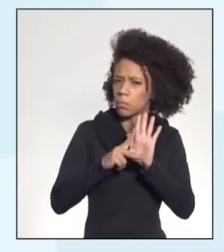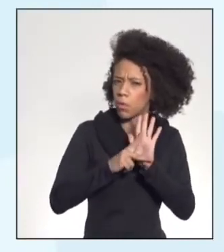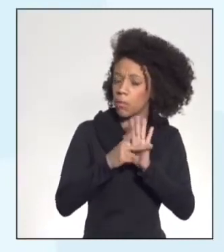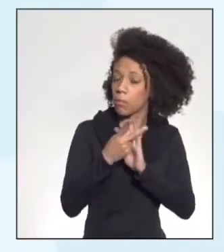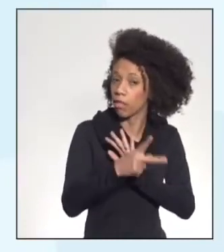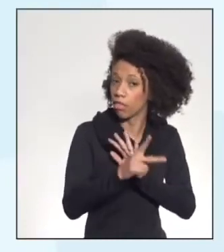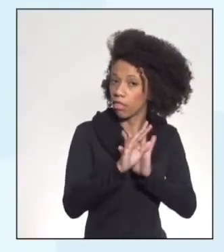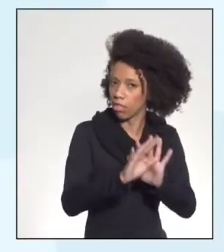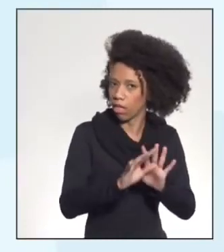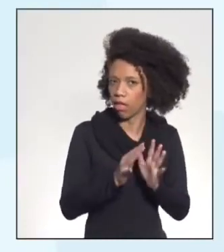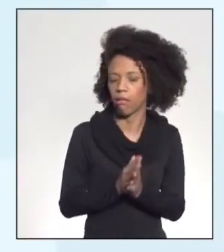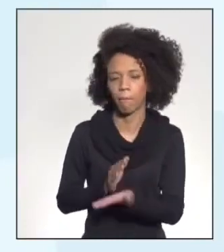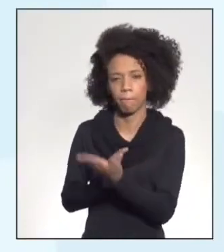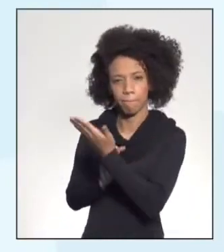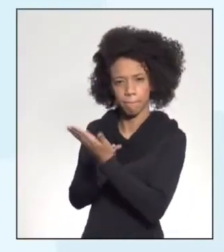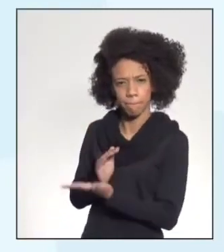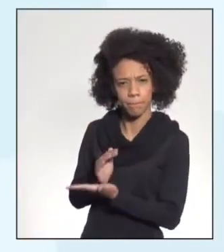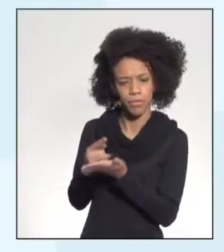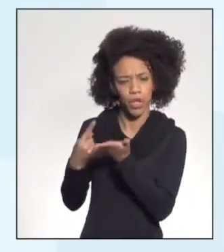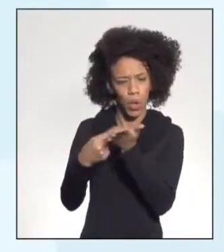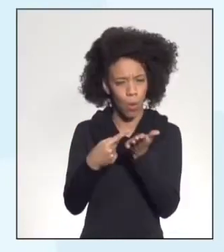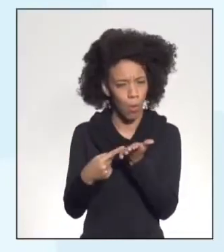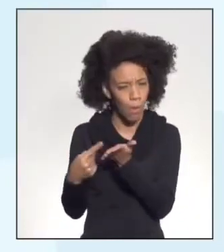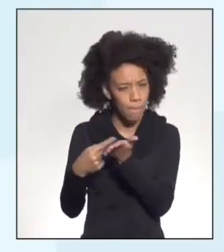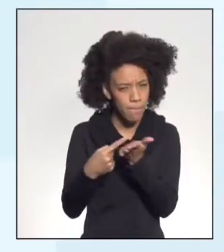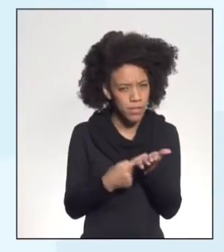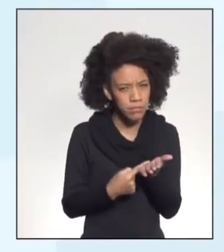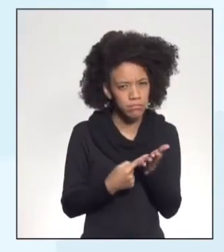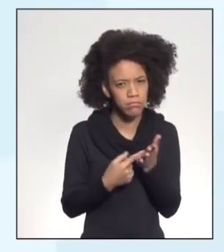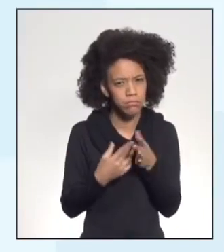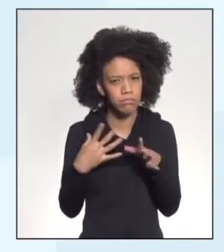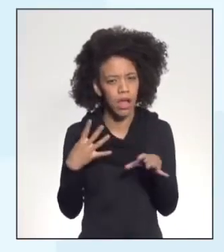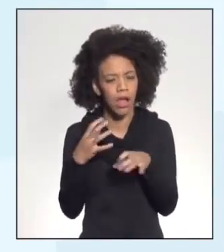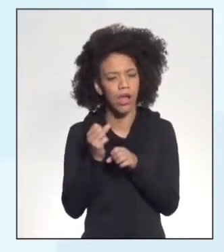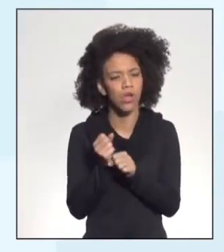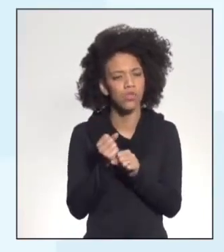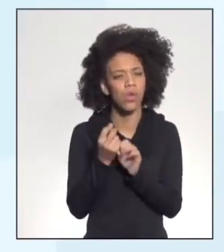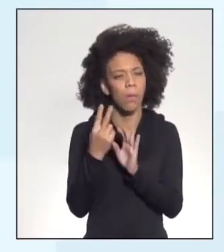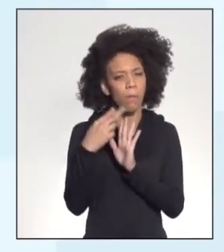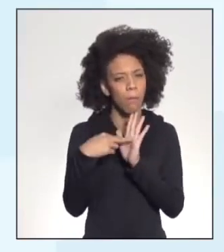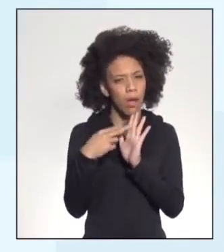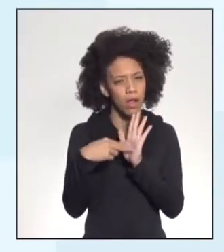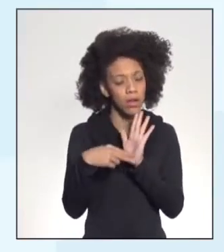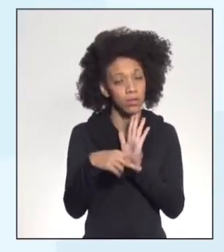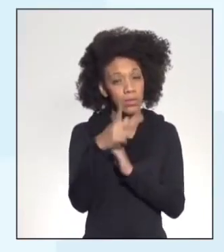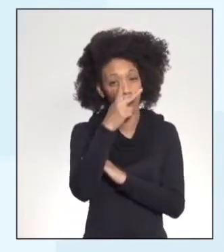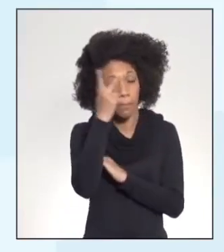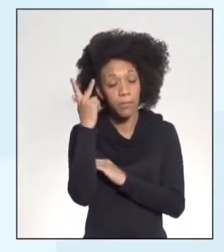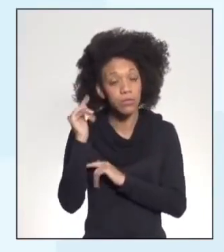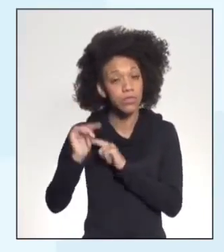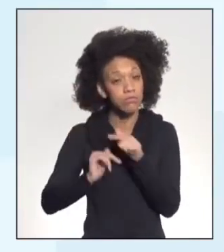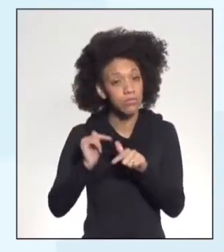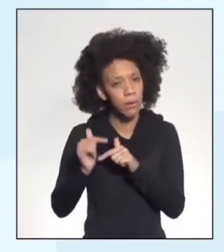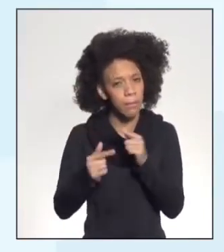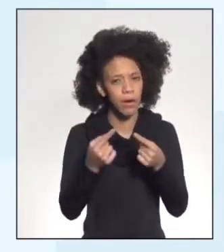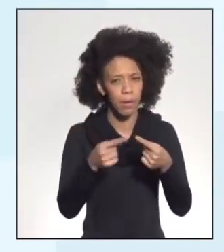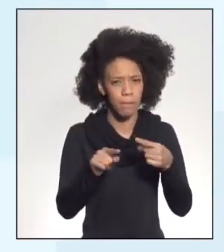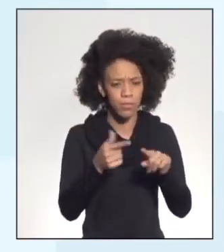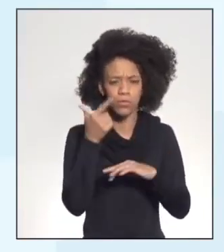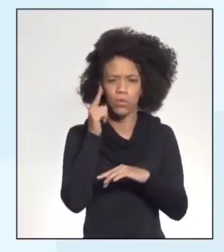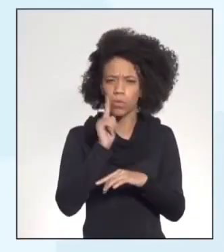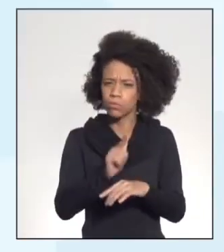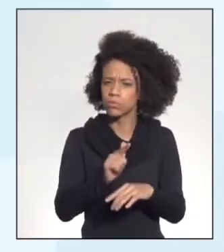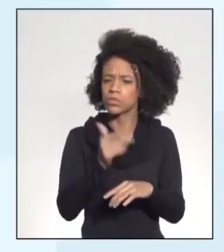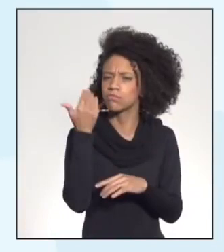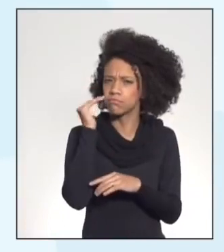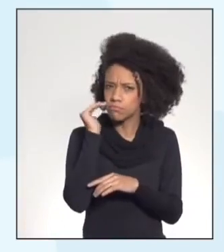tá? Um sistema que, combinados, formam uma leitura para a pessoa que está trabalhando com essa música consiga